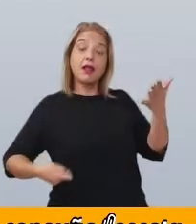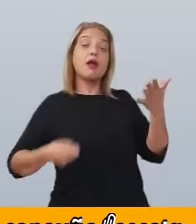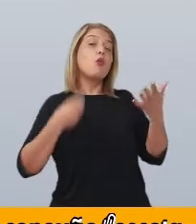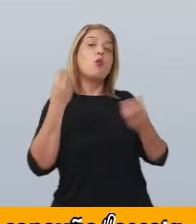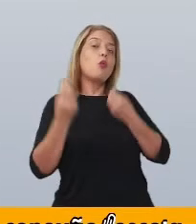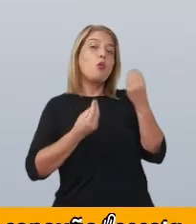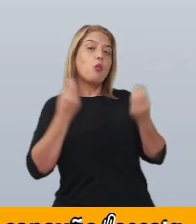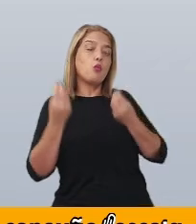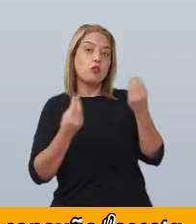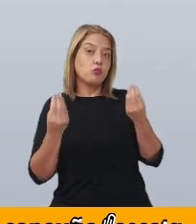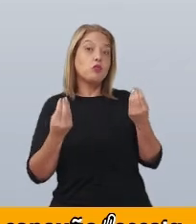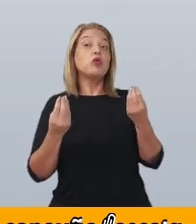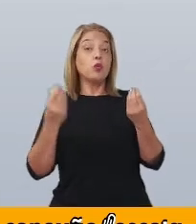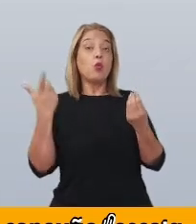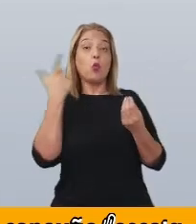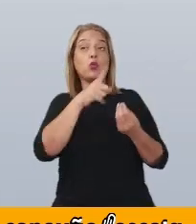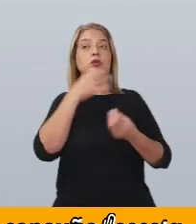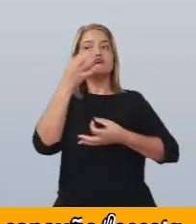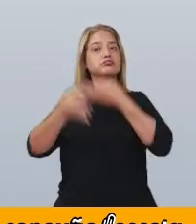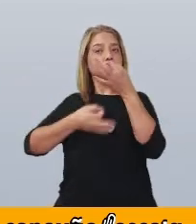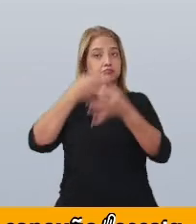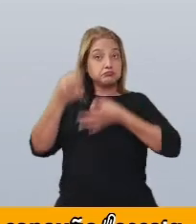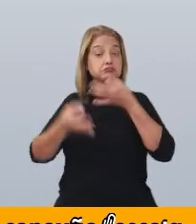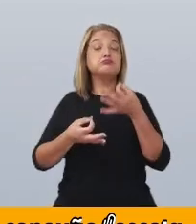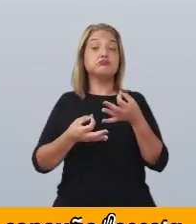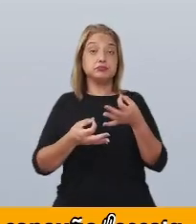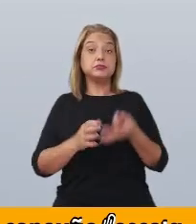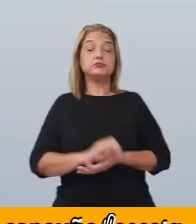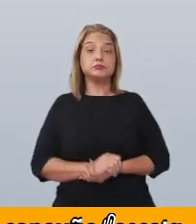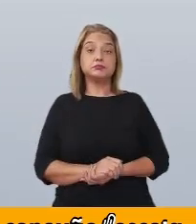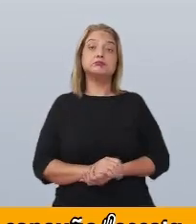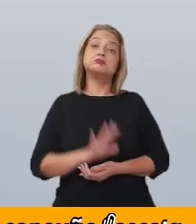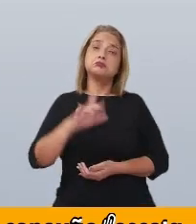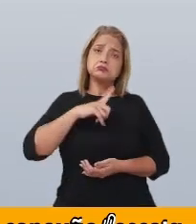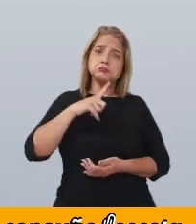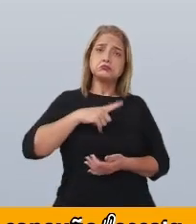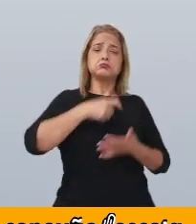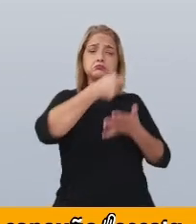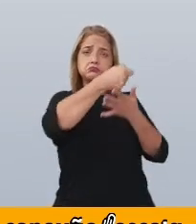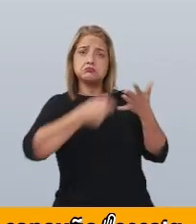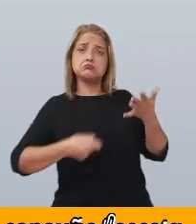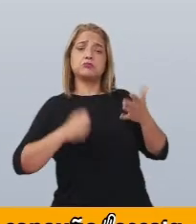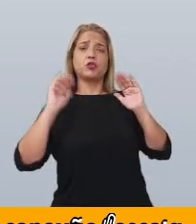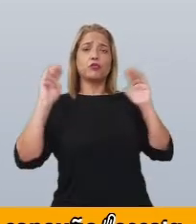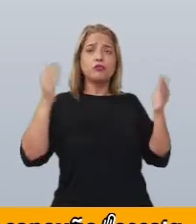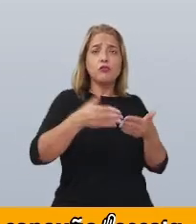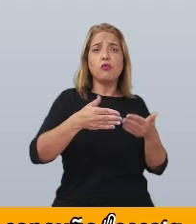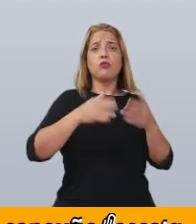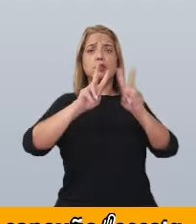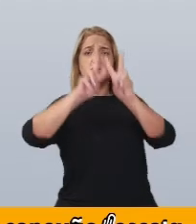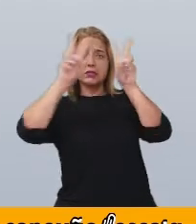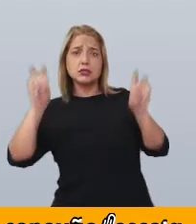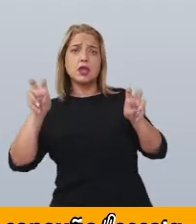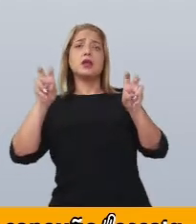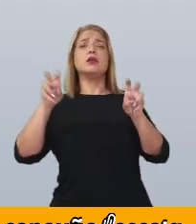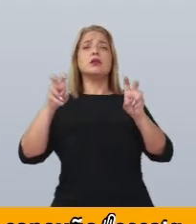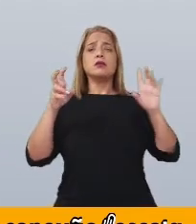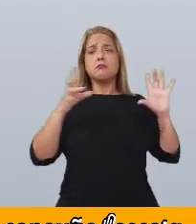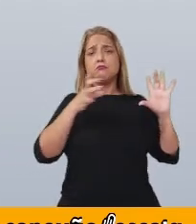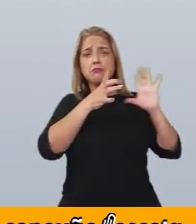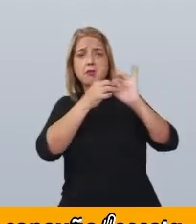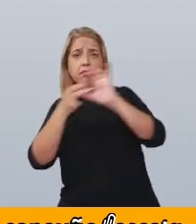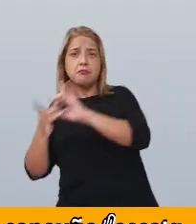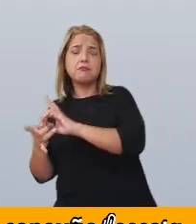competências de argumentação, além de escrita, adequação ao tema, coesão e proposta